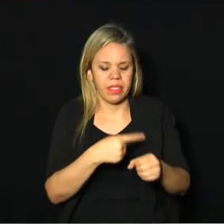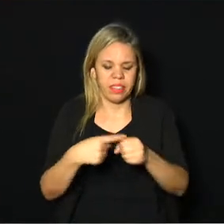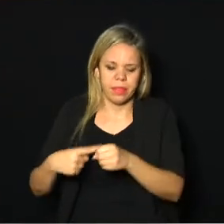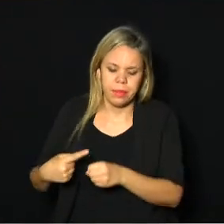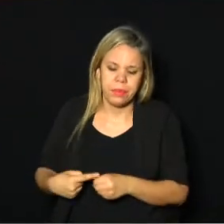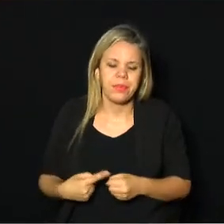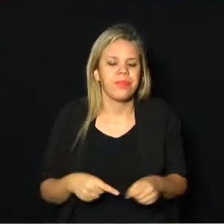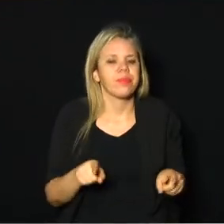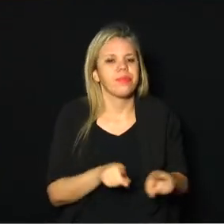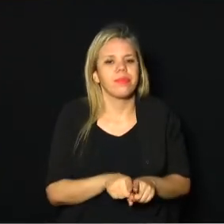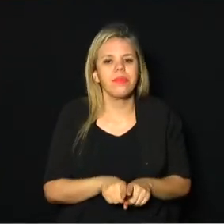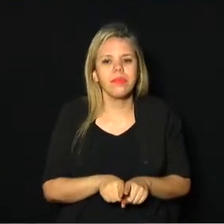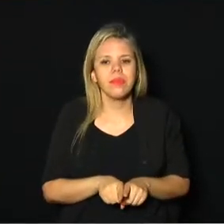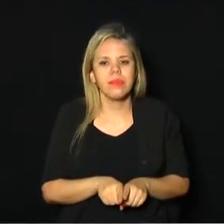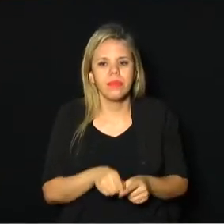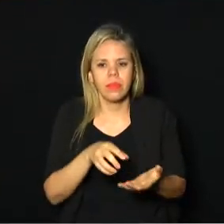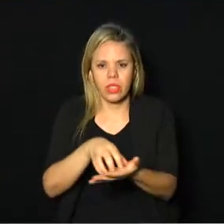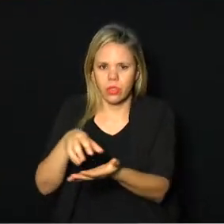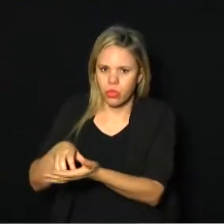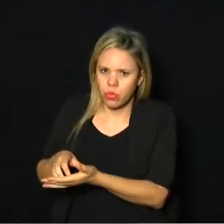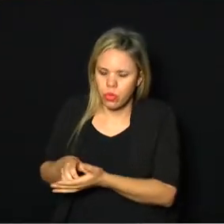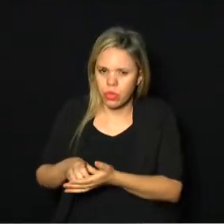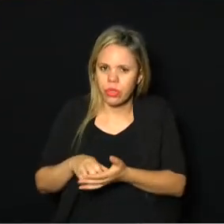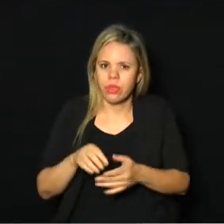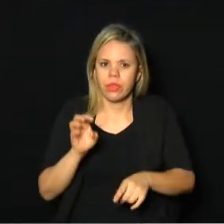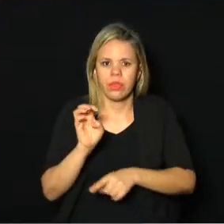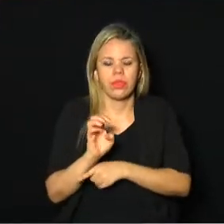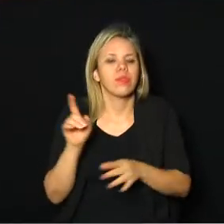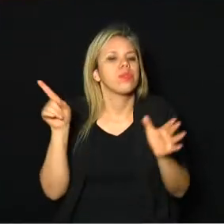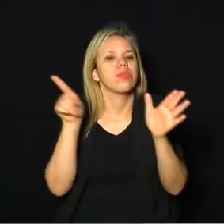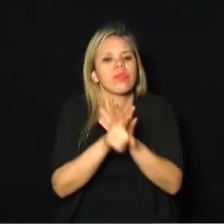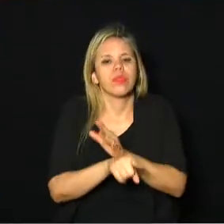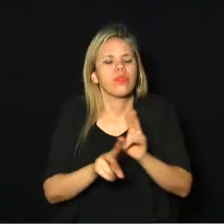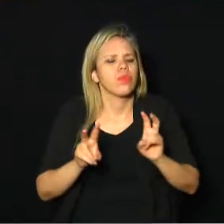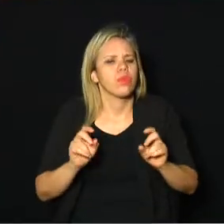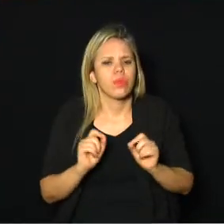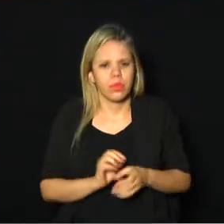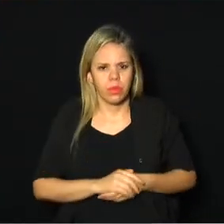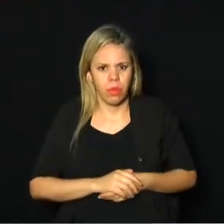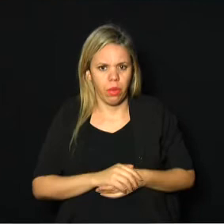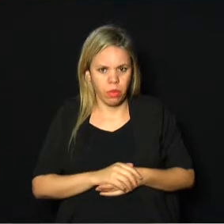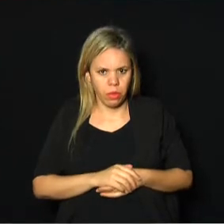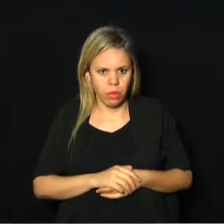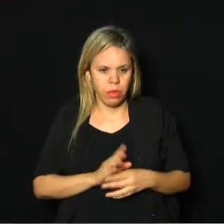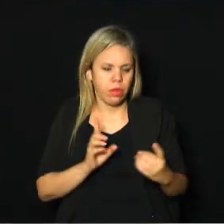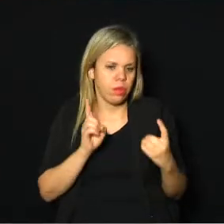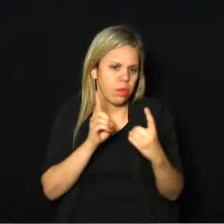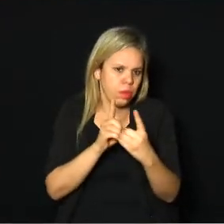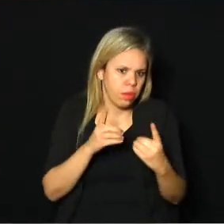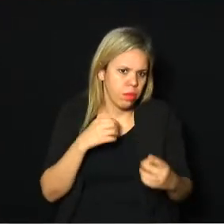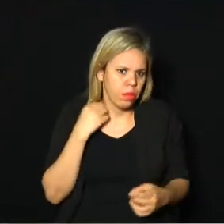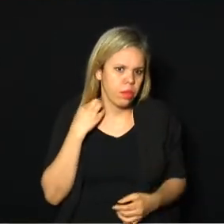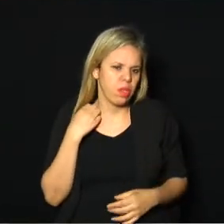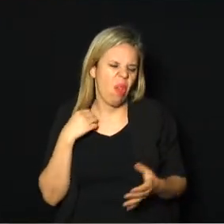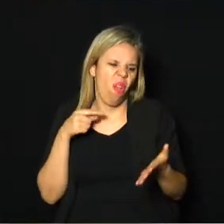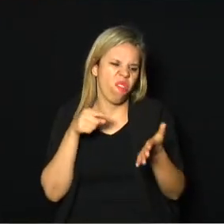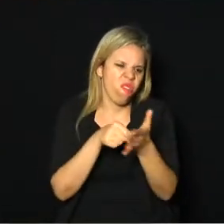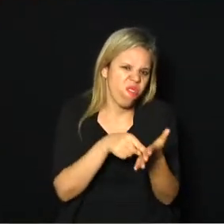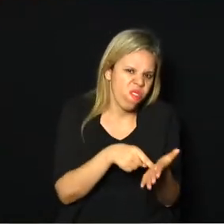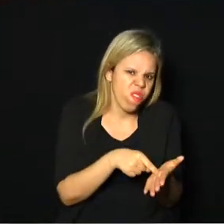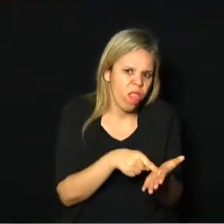mas também para os órgãos estaduais, perguntando sobre atendimentos,